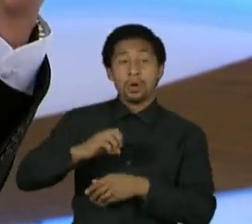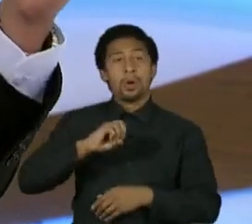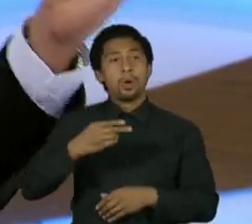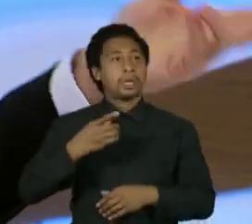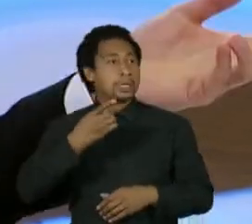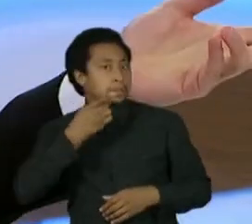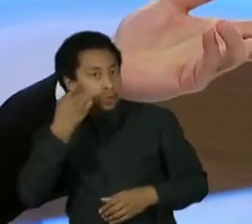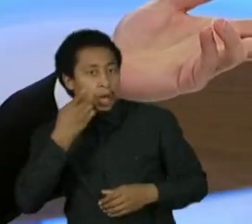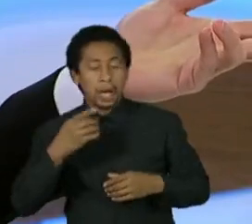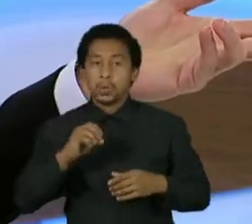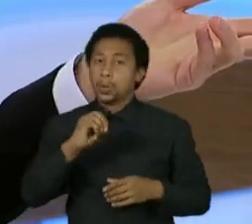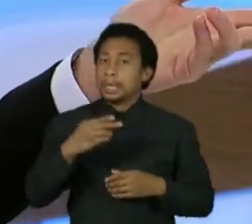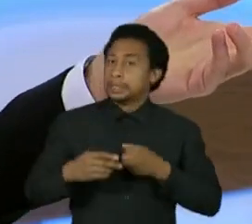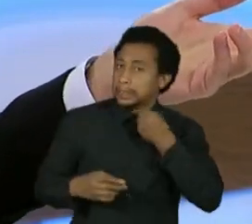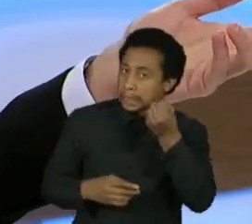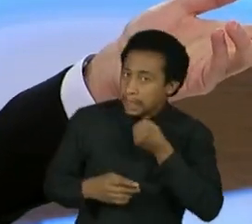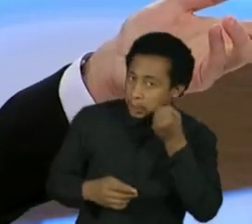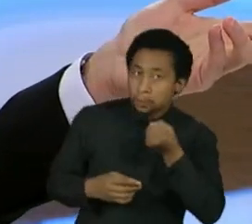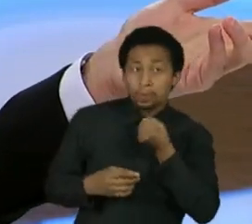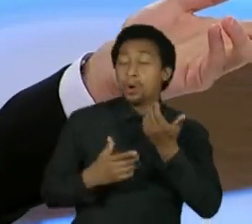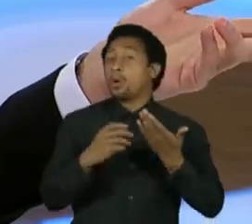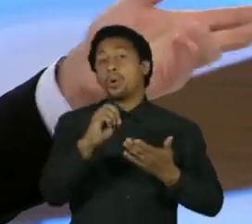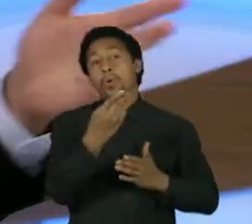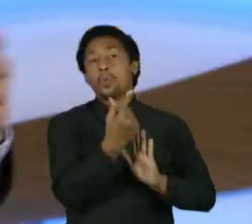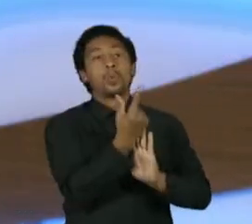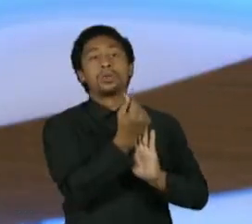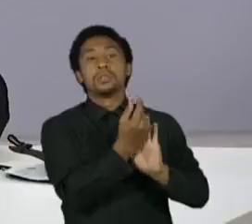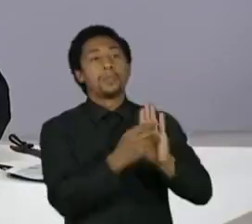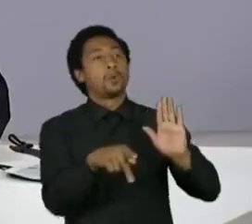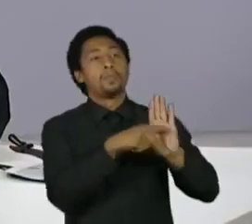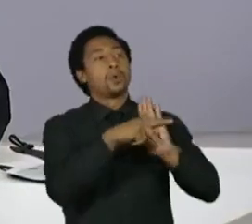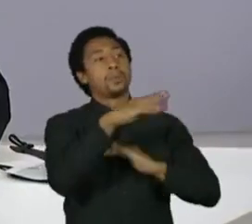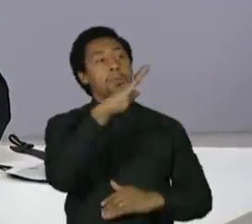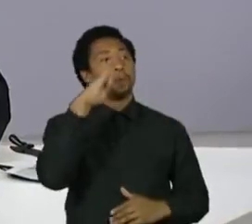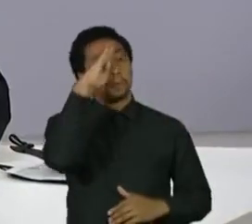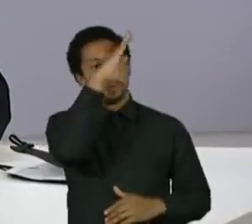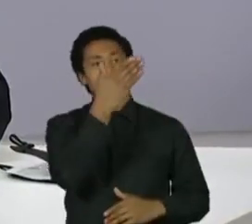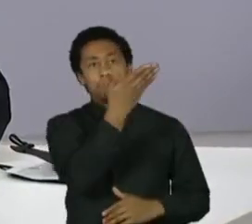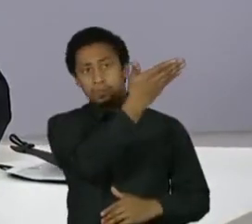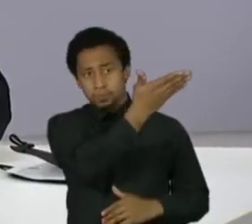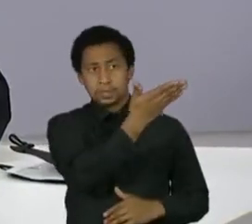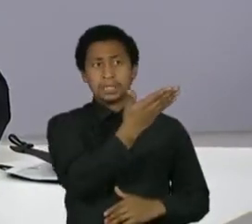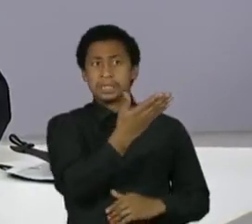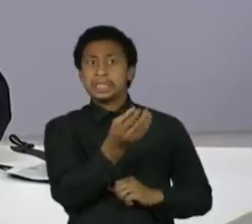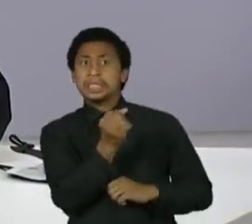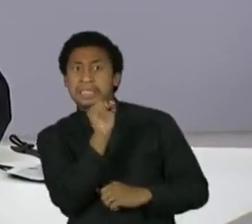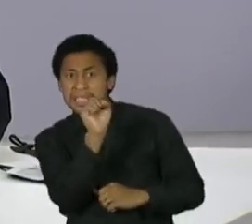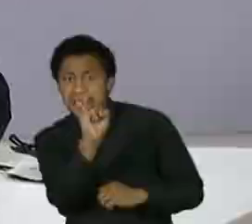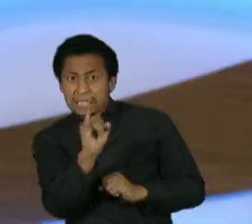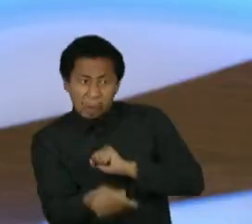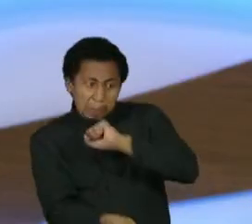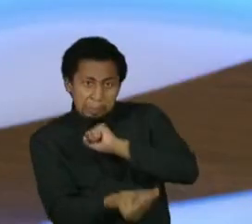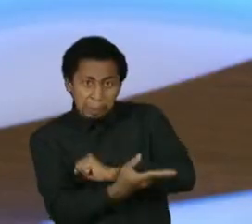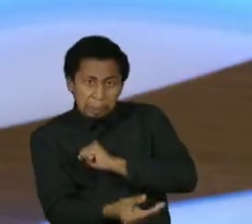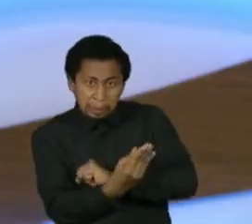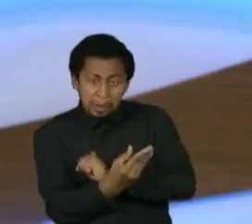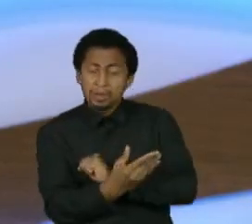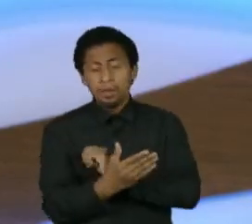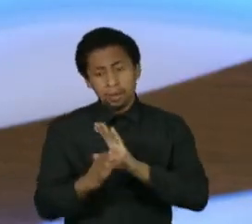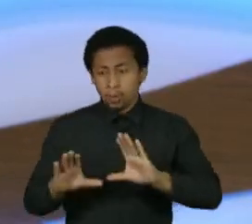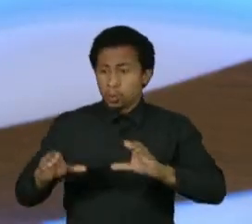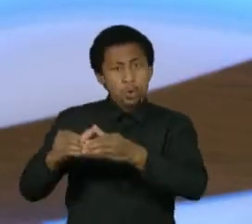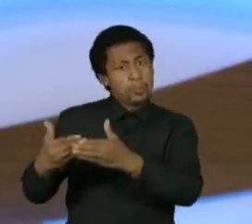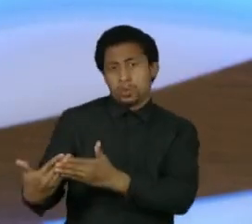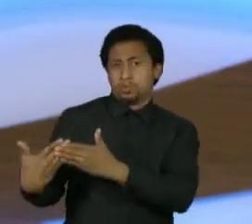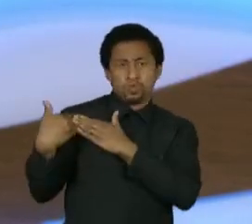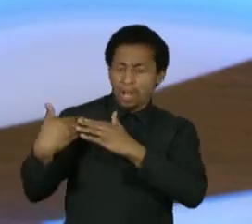parlamentar, seja emenda proveniente ou orçamento proveniente do Executivo, que haja algum tipo de desvio, os órgãos de controle têm que agir imediatamente, porque ninguém